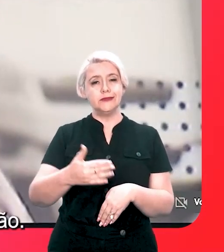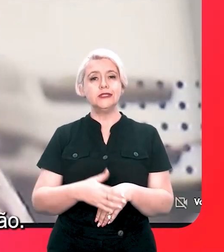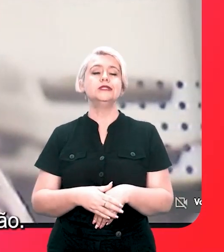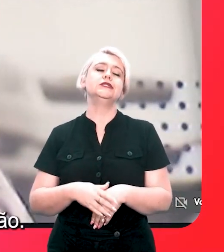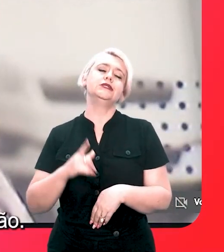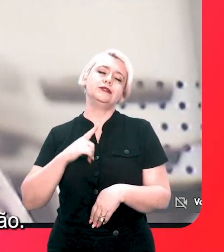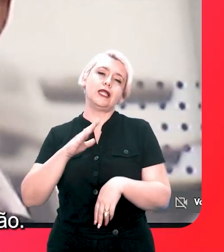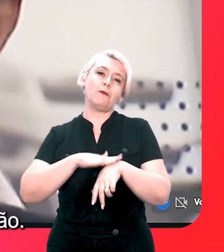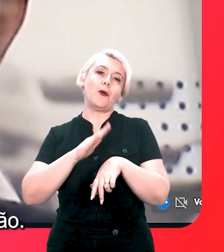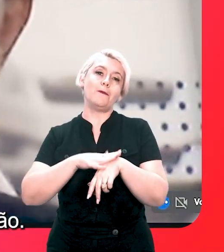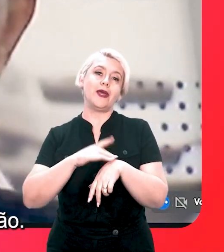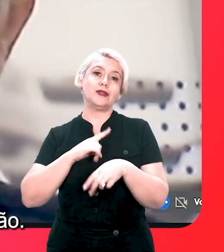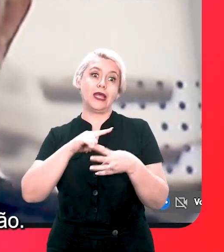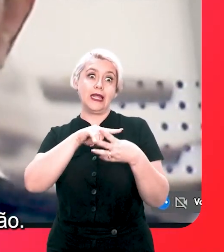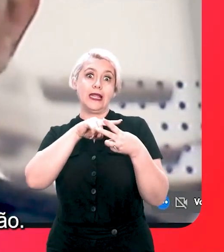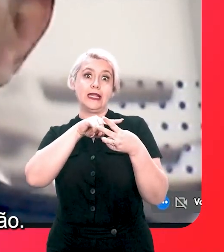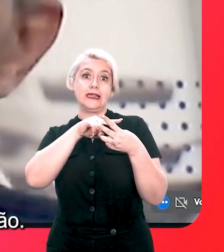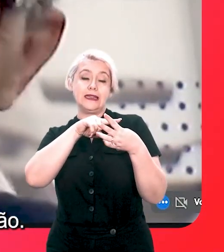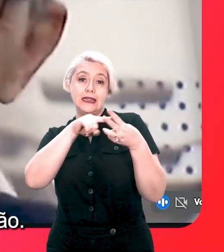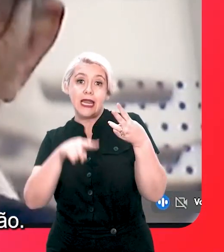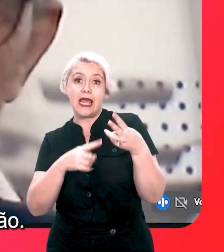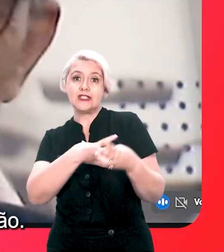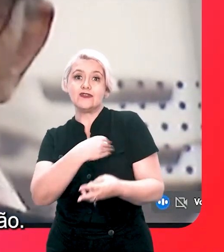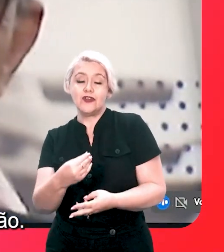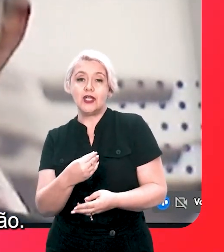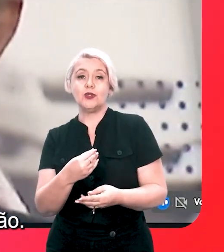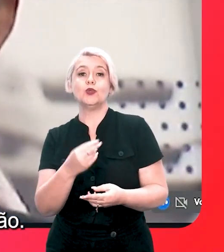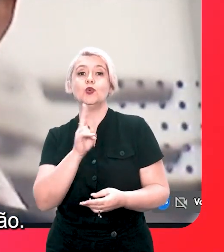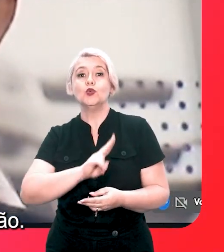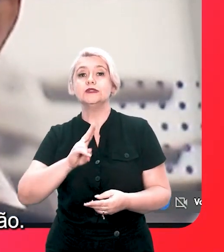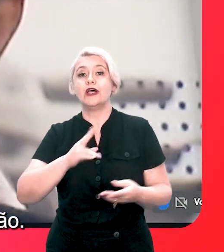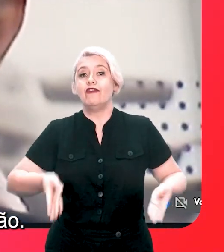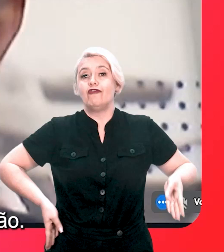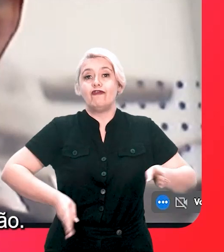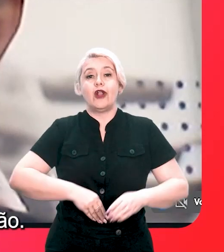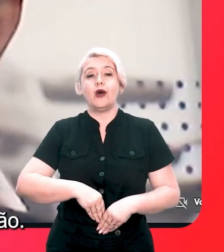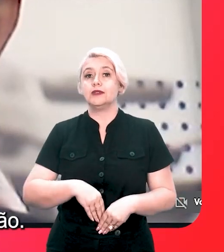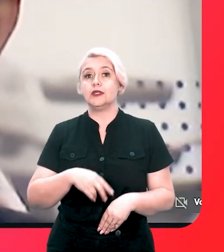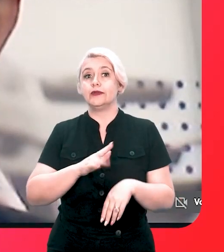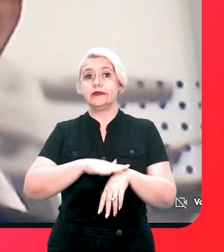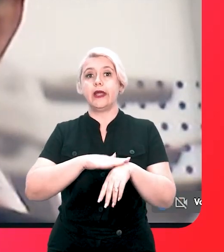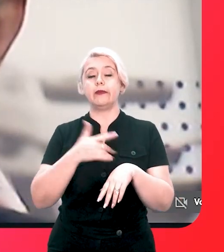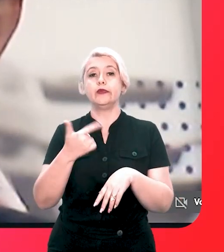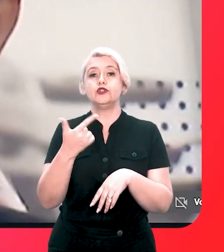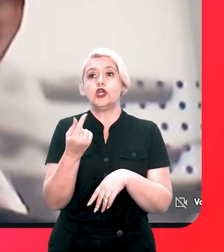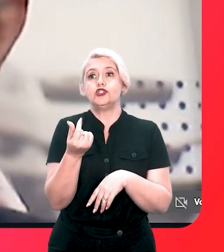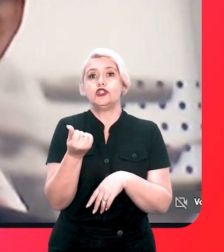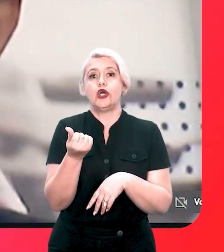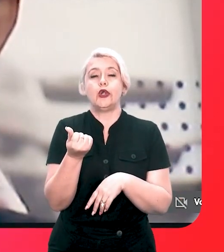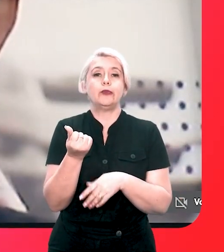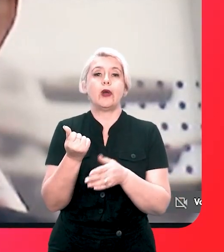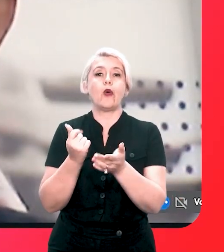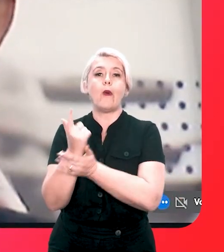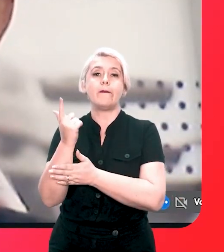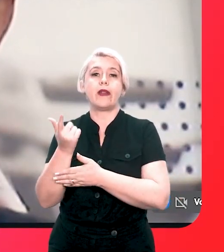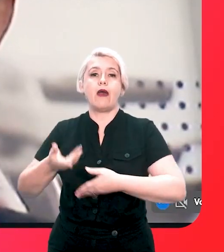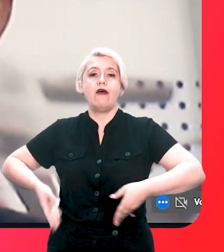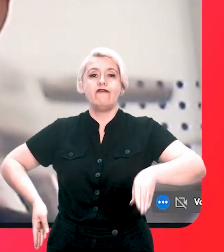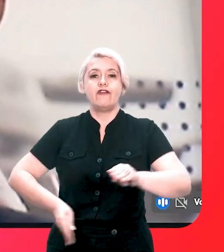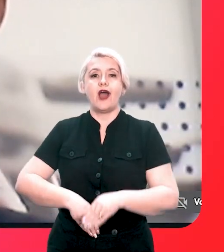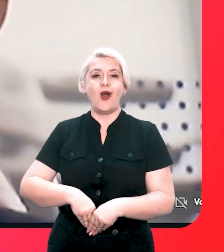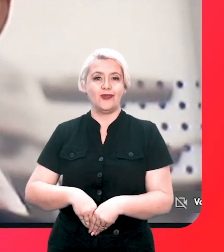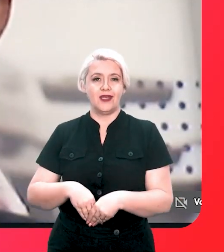momentos em que os 3 usavam fralda, no tempo que não se comprava fralda descartável, não, era aquela de pano